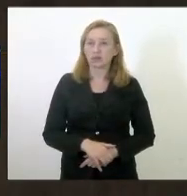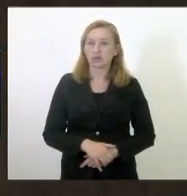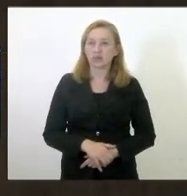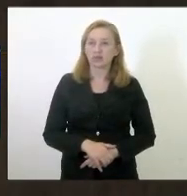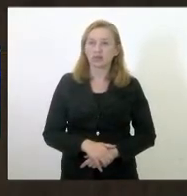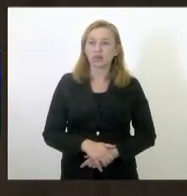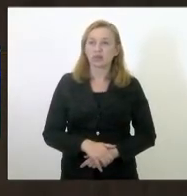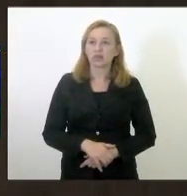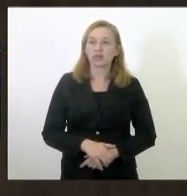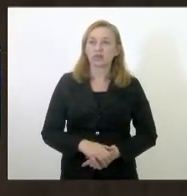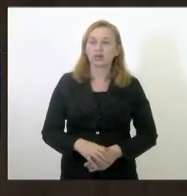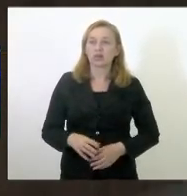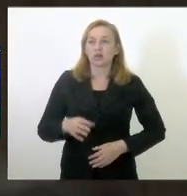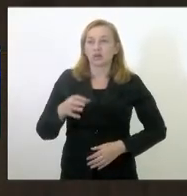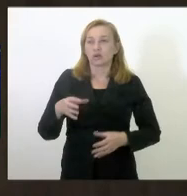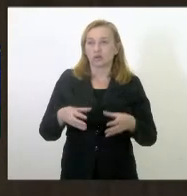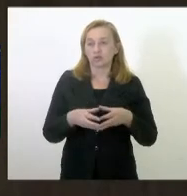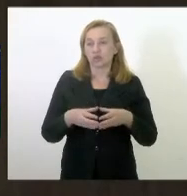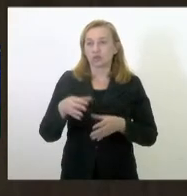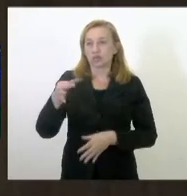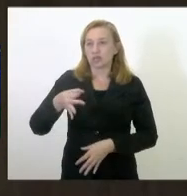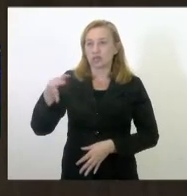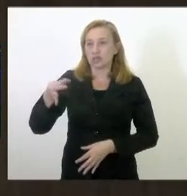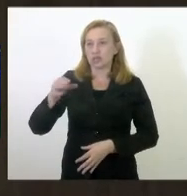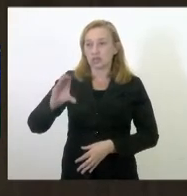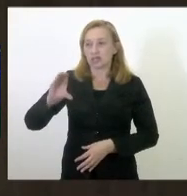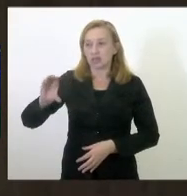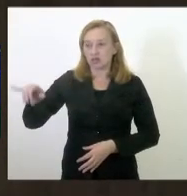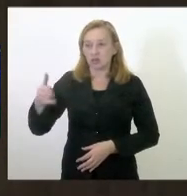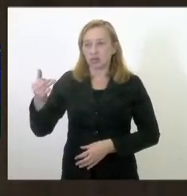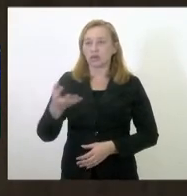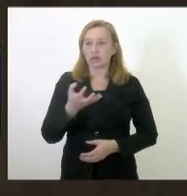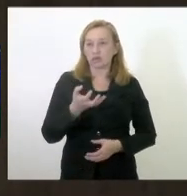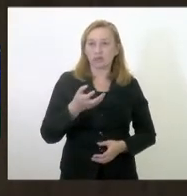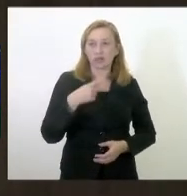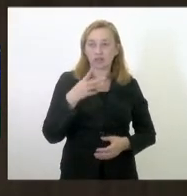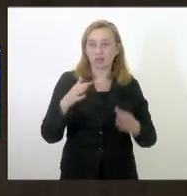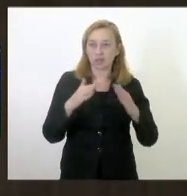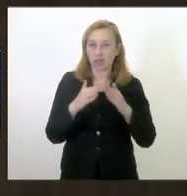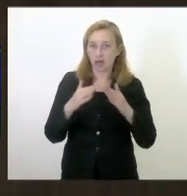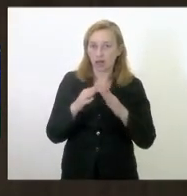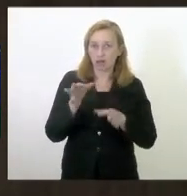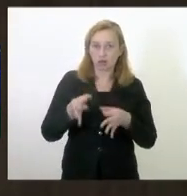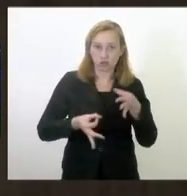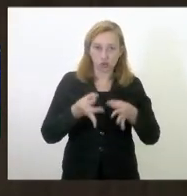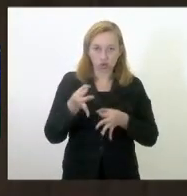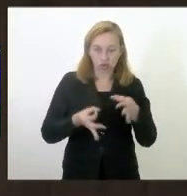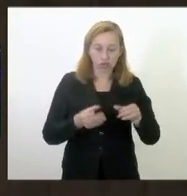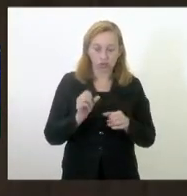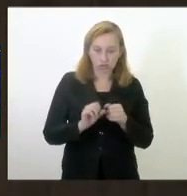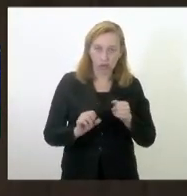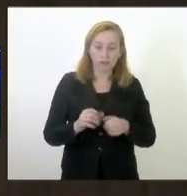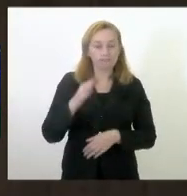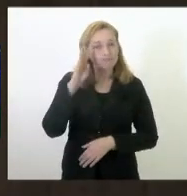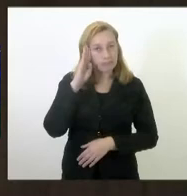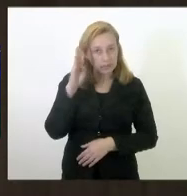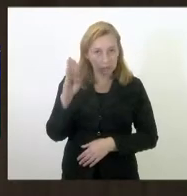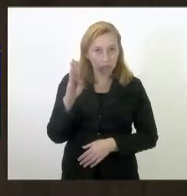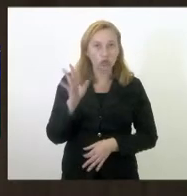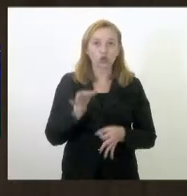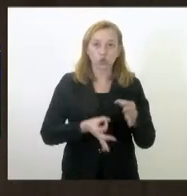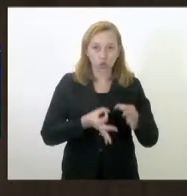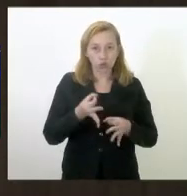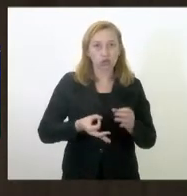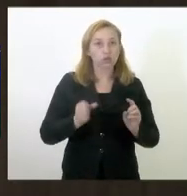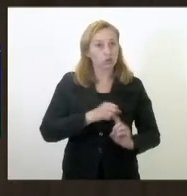CCJ, quero dizer que essa casa aqui é uma casa que faz justiça e, principalmente, justiça